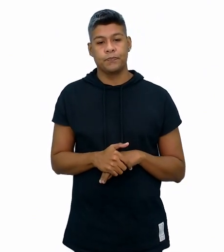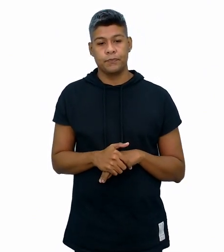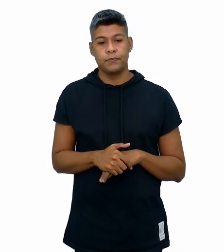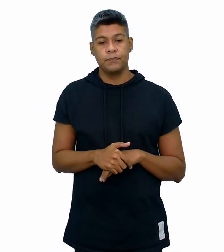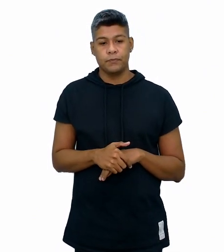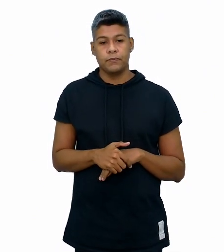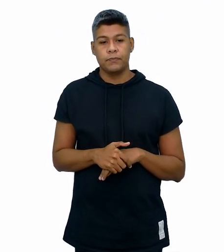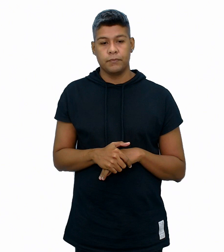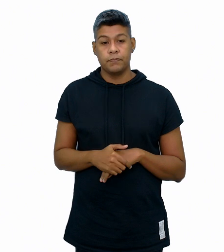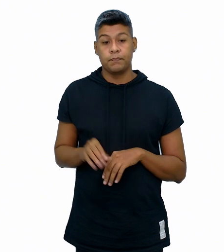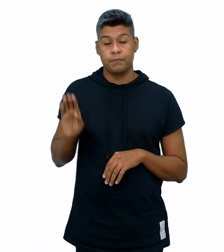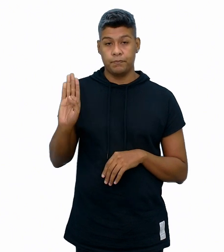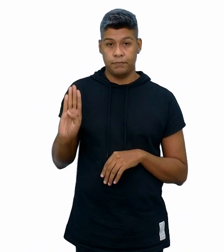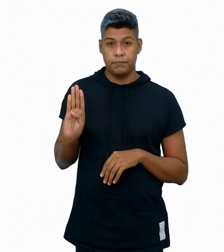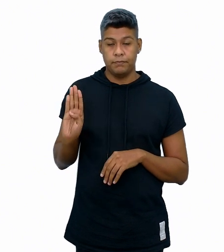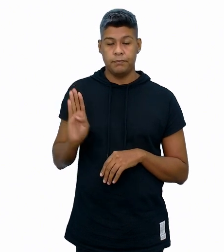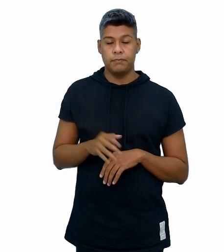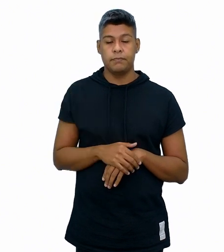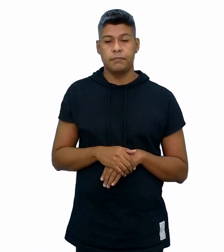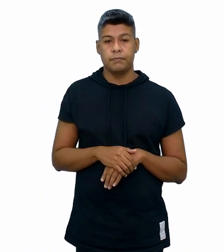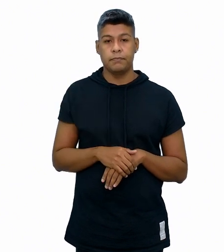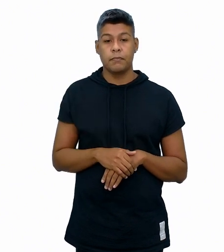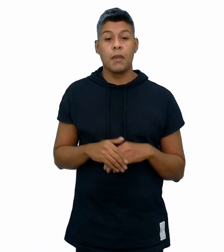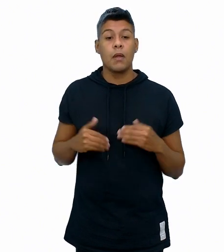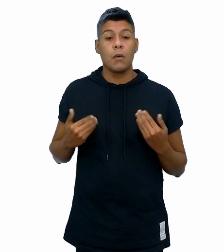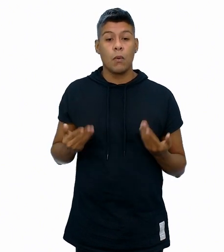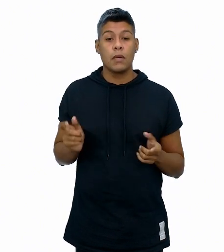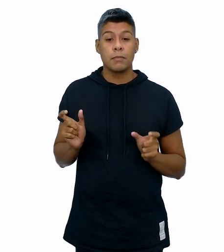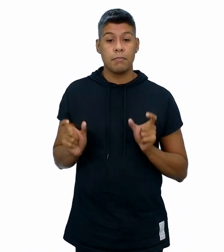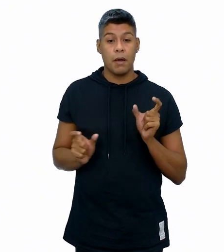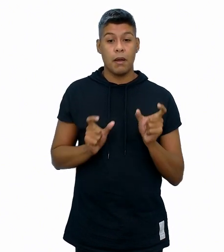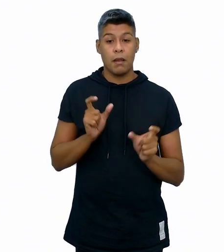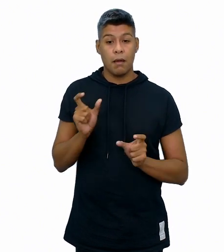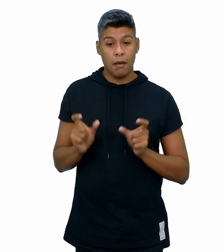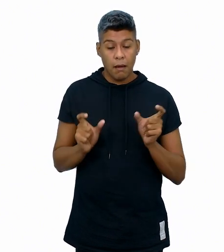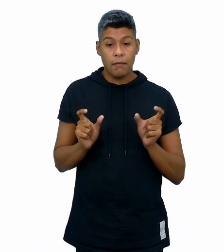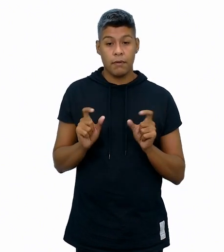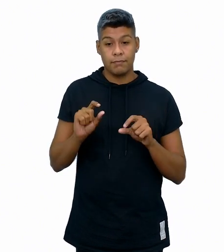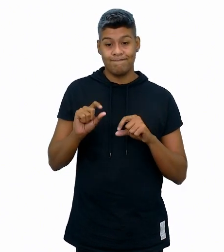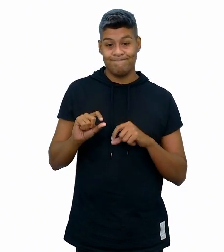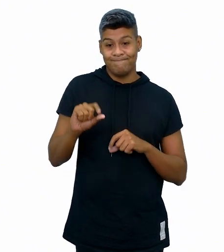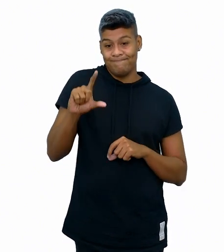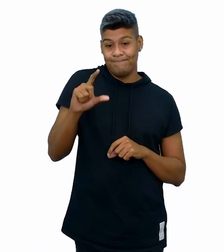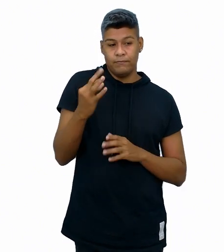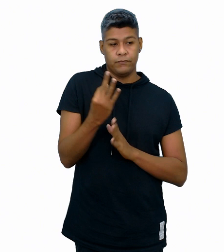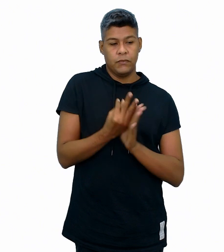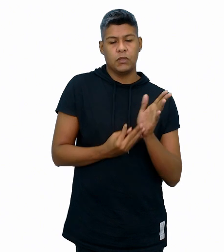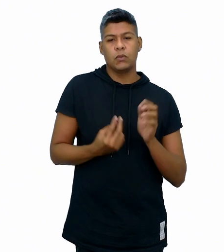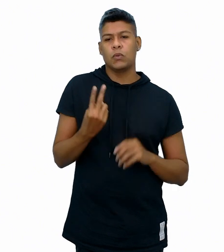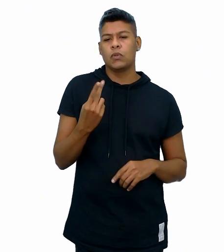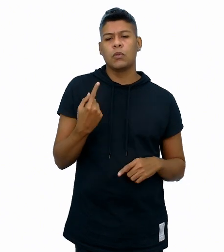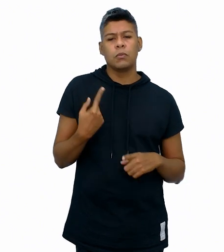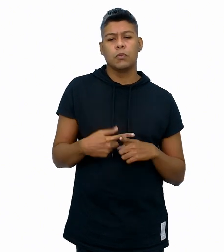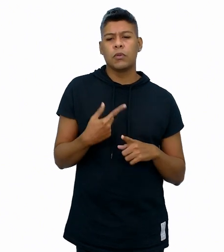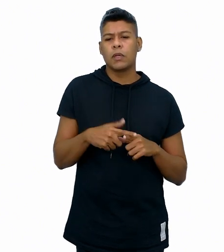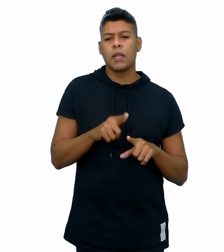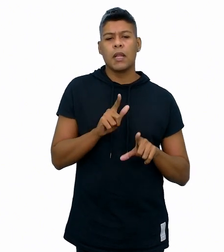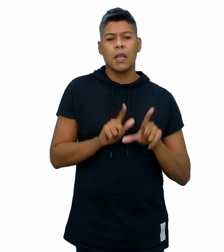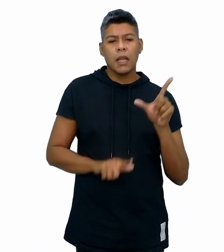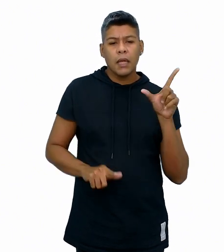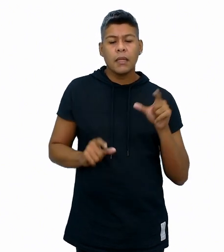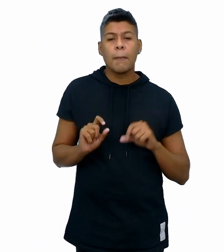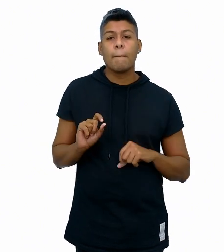E na questão B, né, quais palavras estão em destaque no texto 2? Por que essas letras